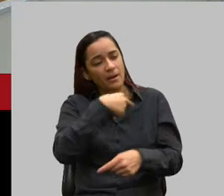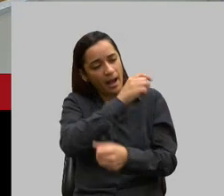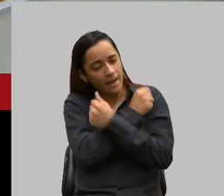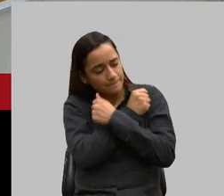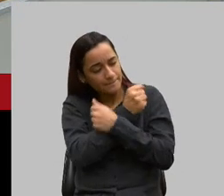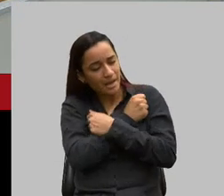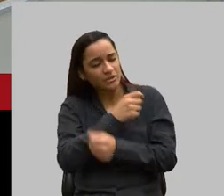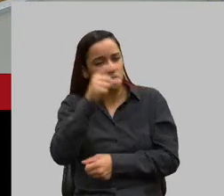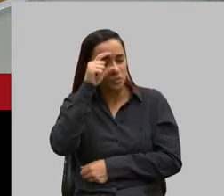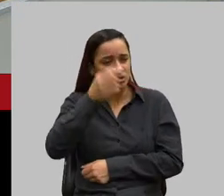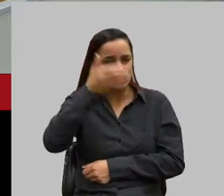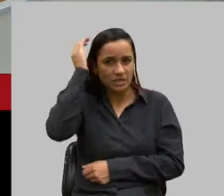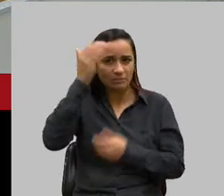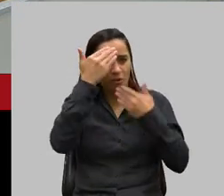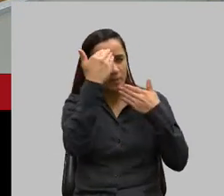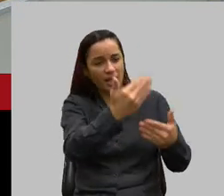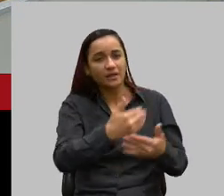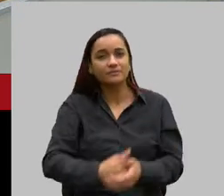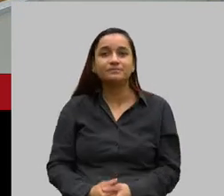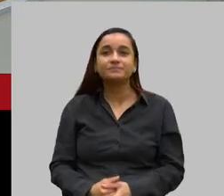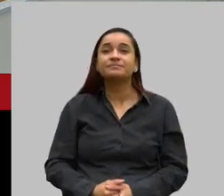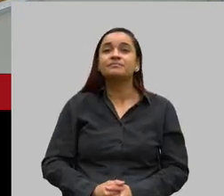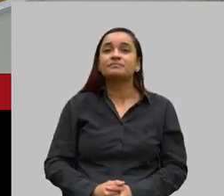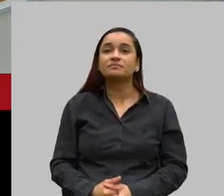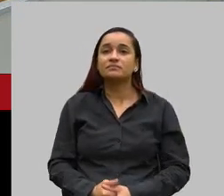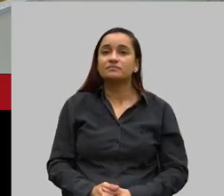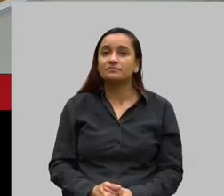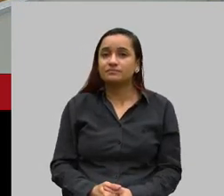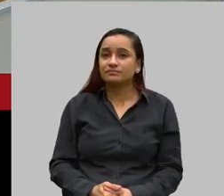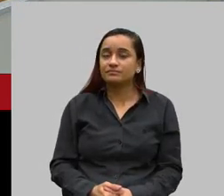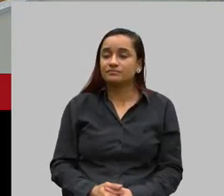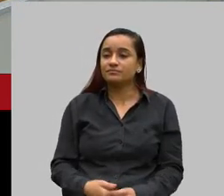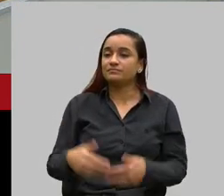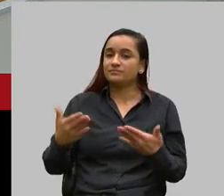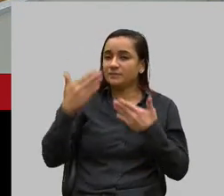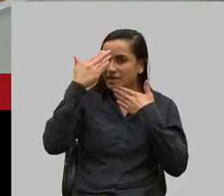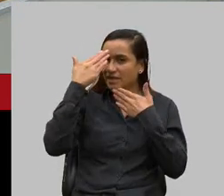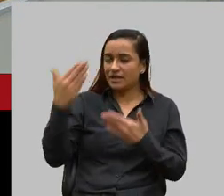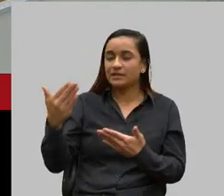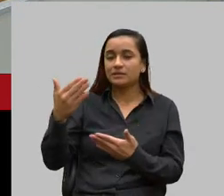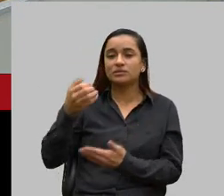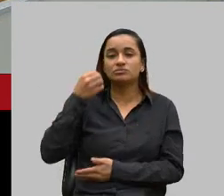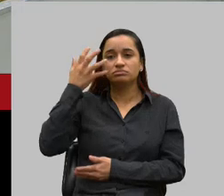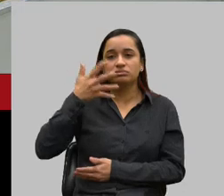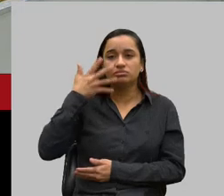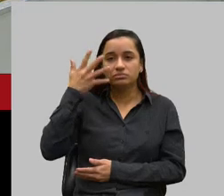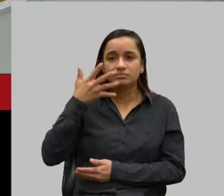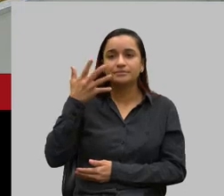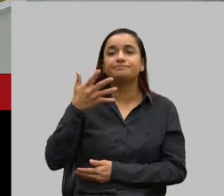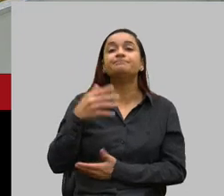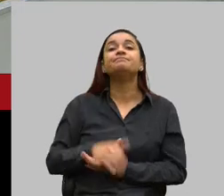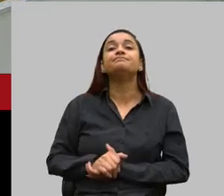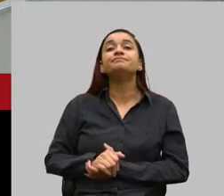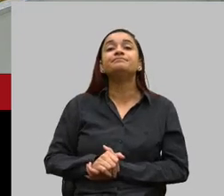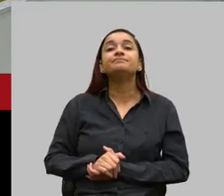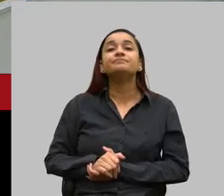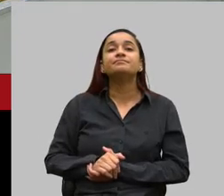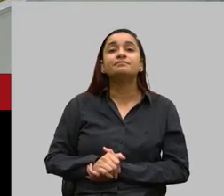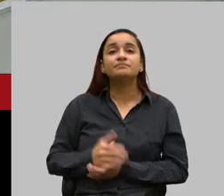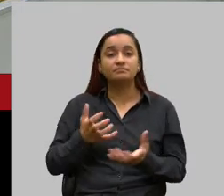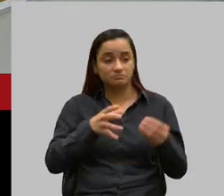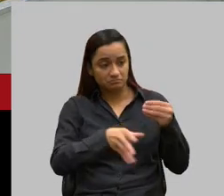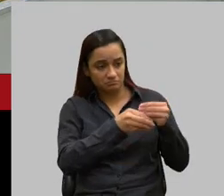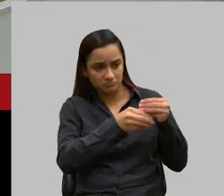Governador Rome Zema Obrigado Presidente agradeço as palavras do do quer fazer algum comentário